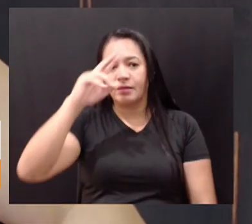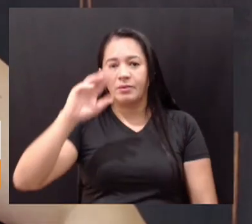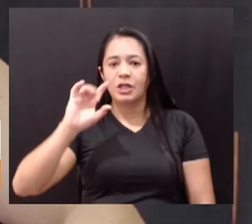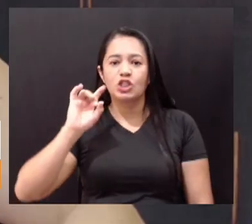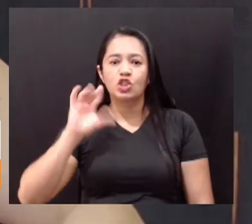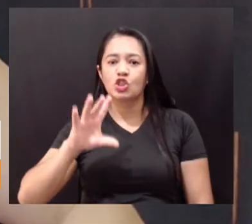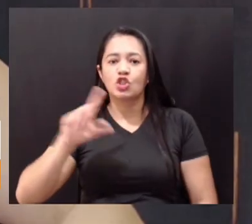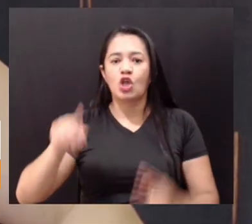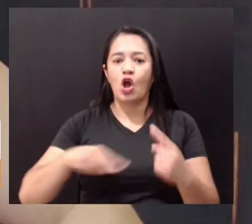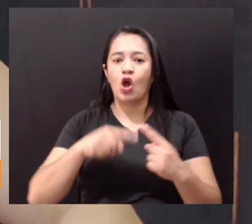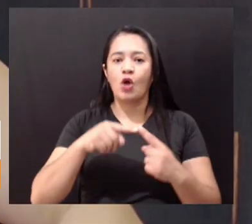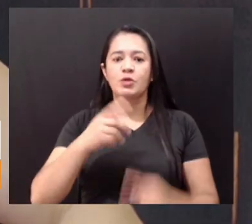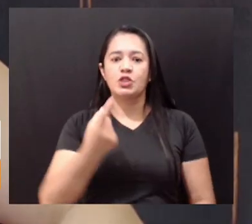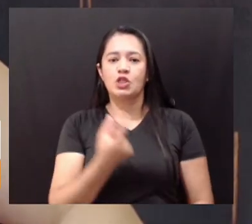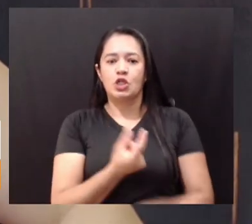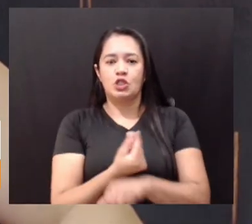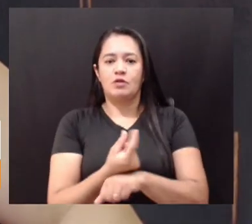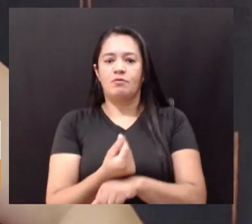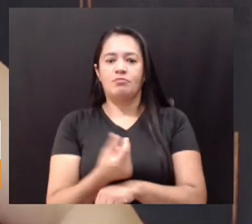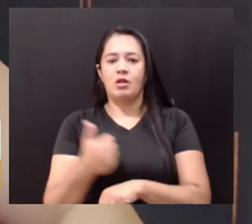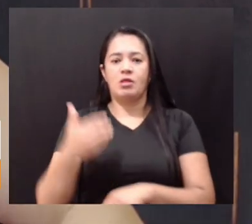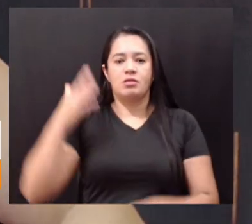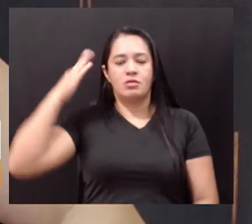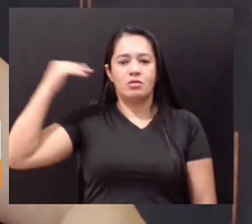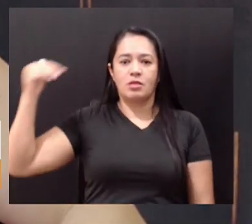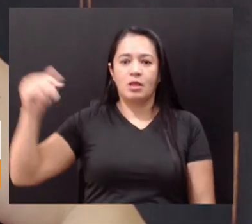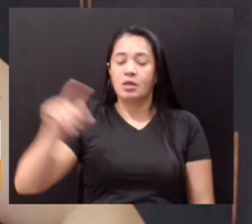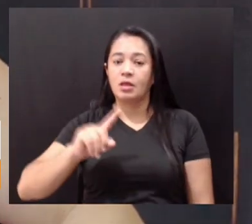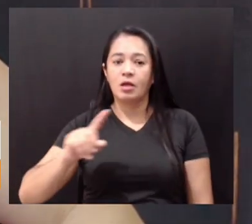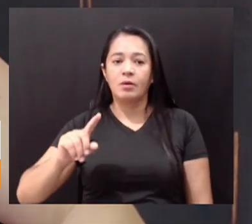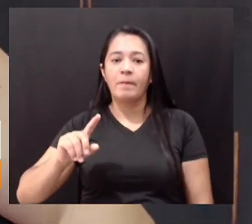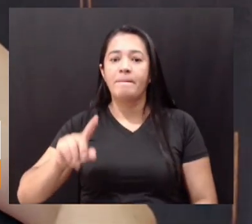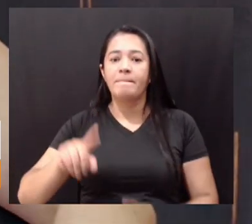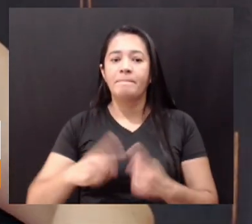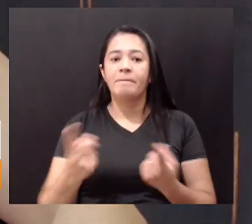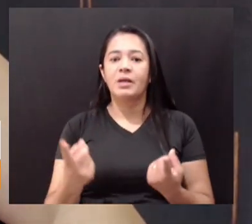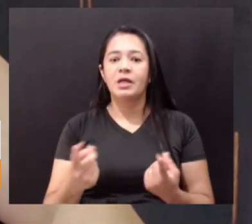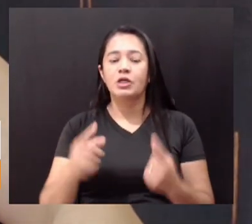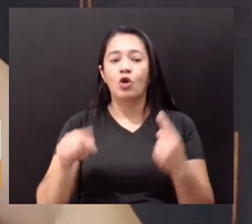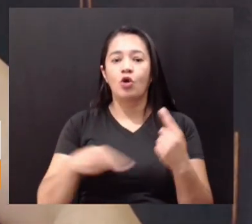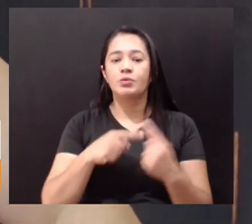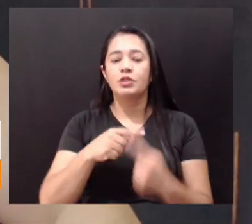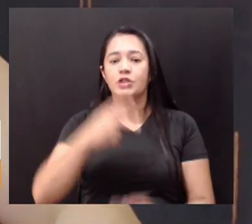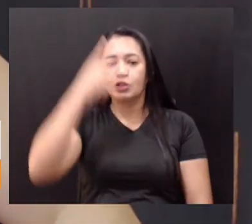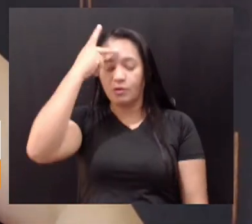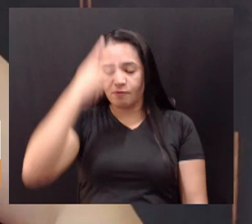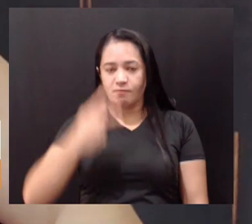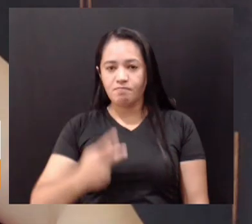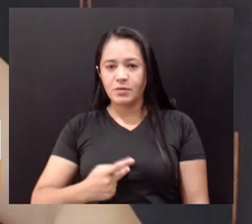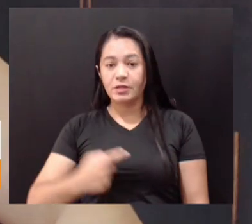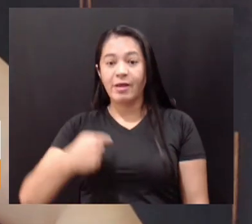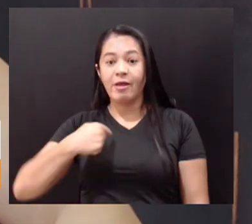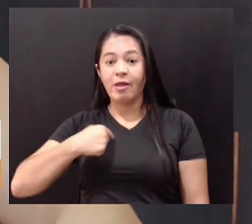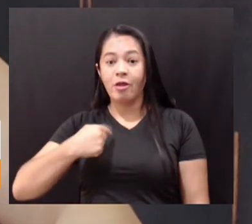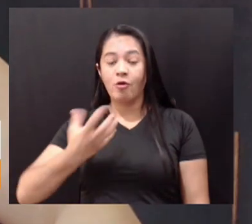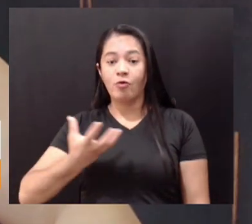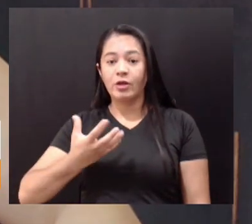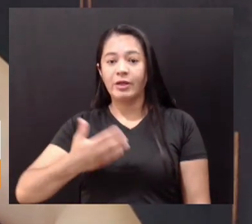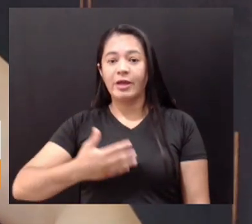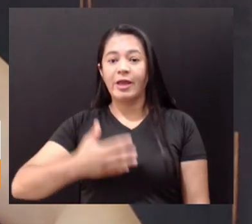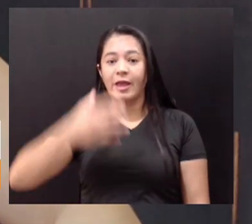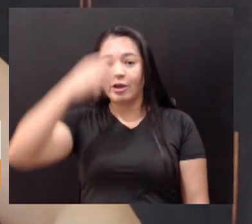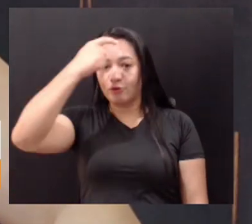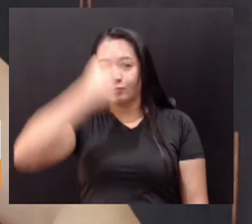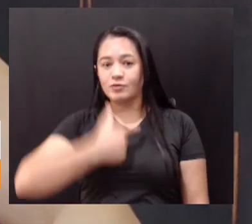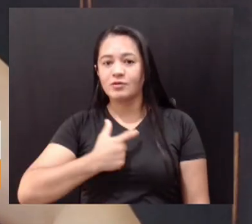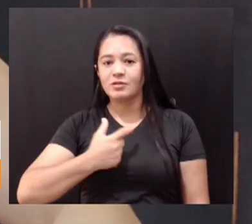sucesso, de performance, é a gente se colocar metas como pessoa, como eu quero ser, como eu quero estar na minha